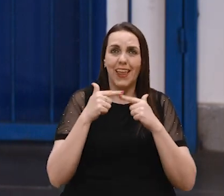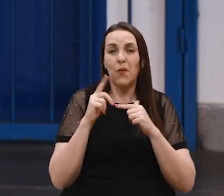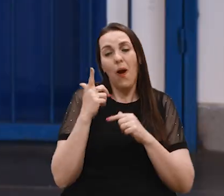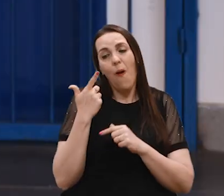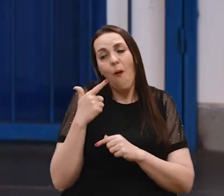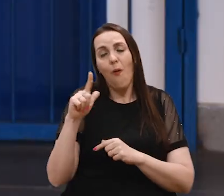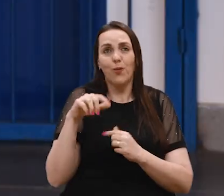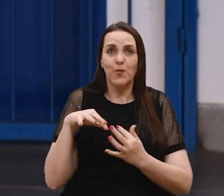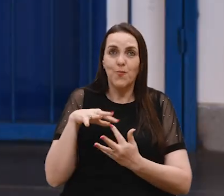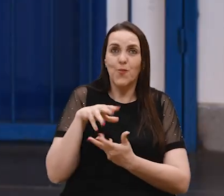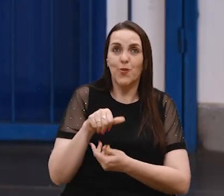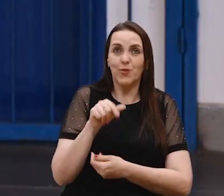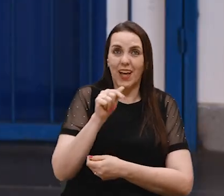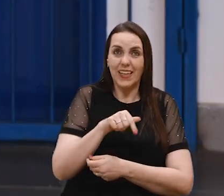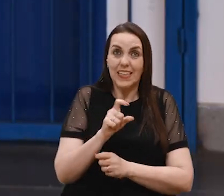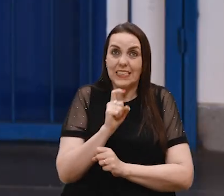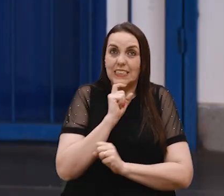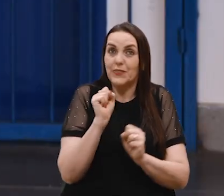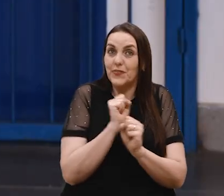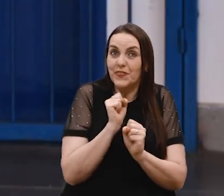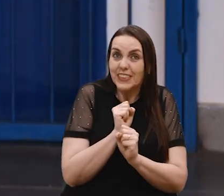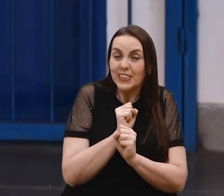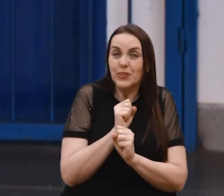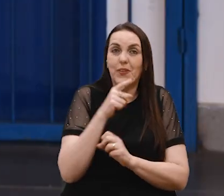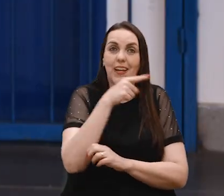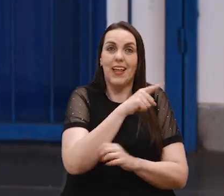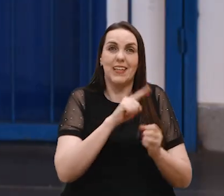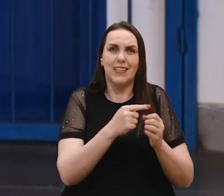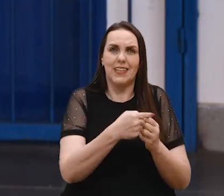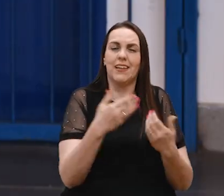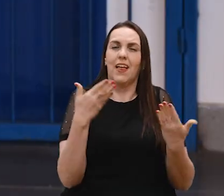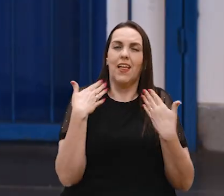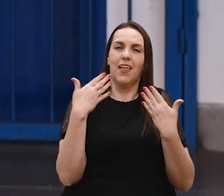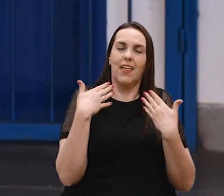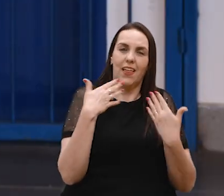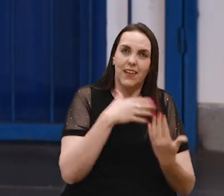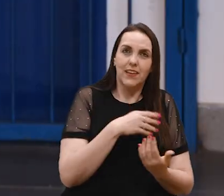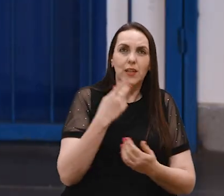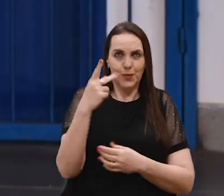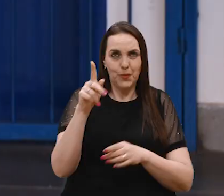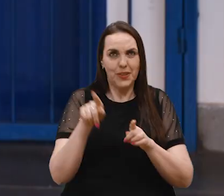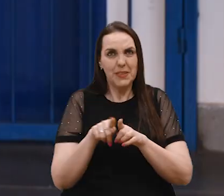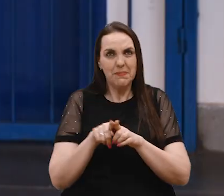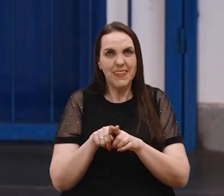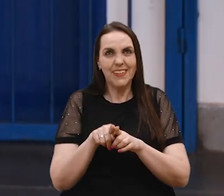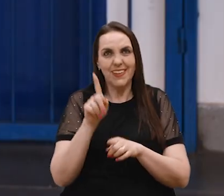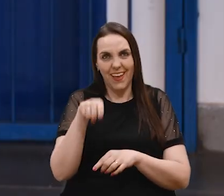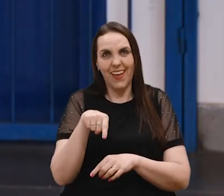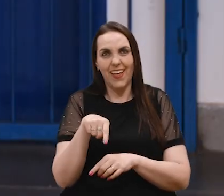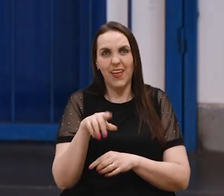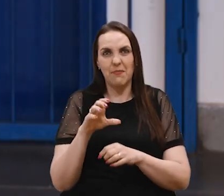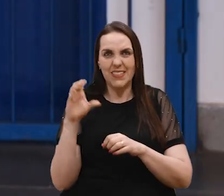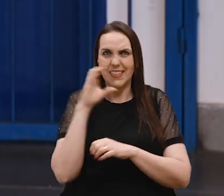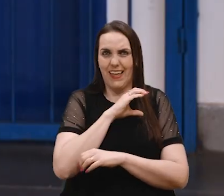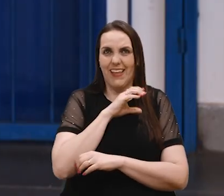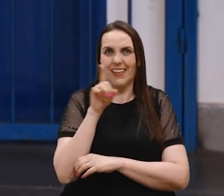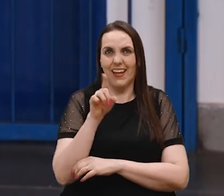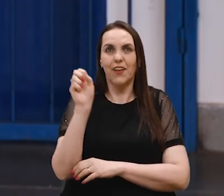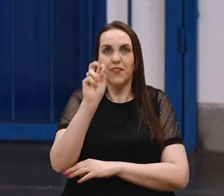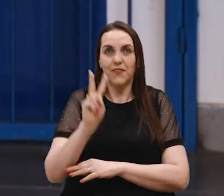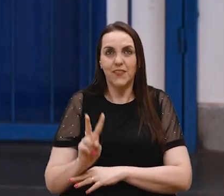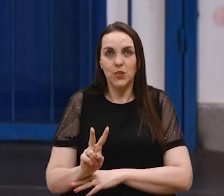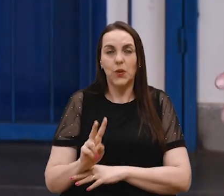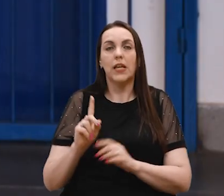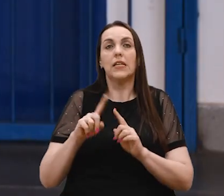é outro mundo. Aqui é mais frio, na minha cidade era mais quente, e eu também acho que na tua é mais quente, né?